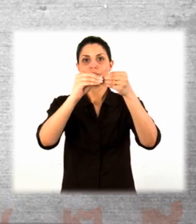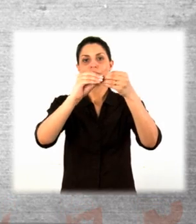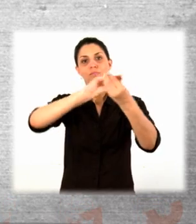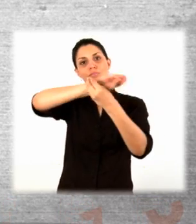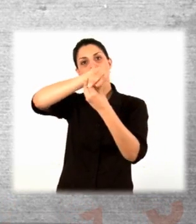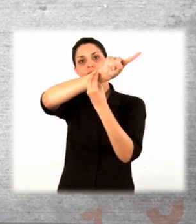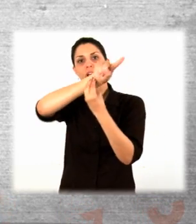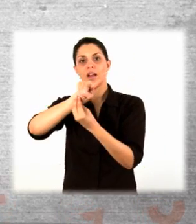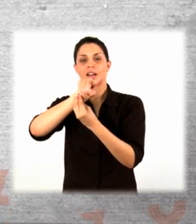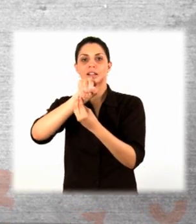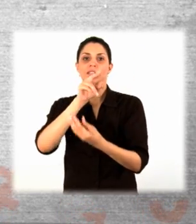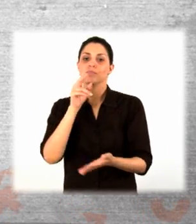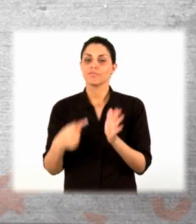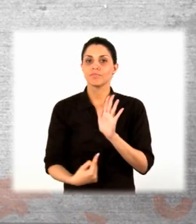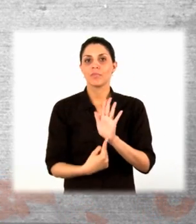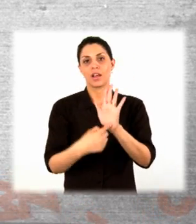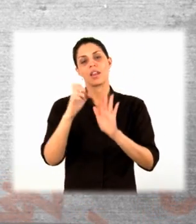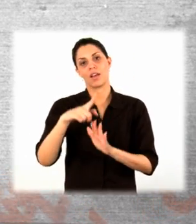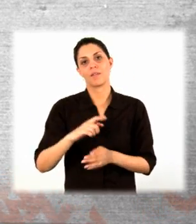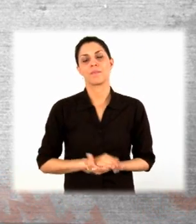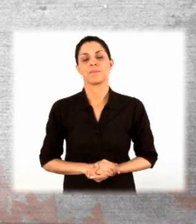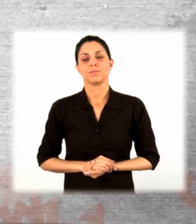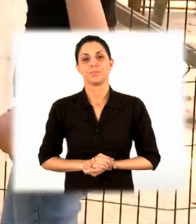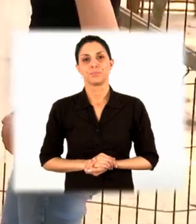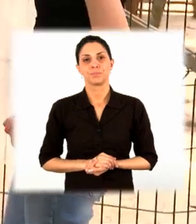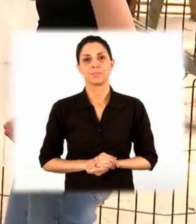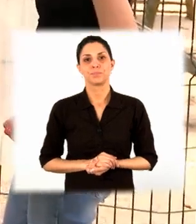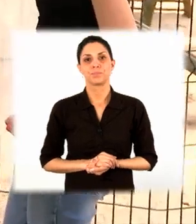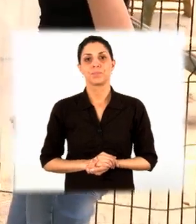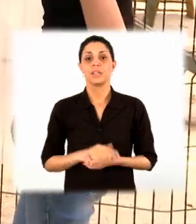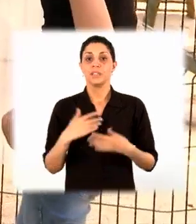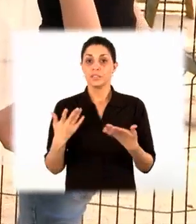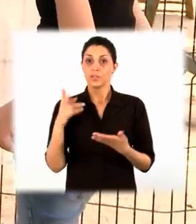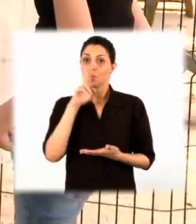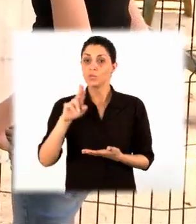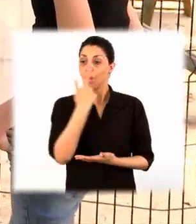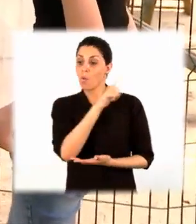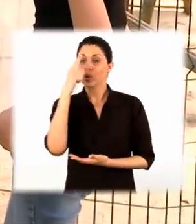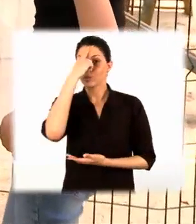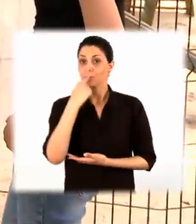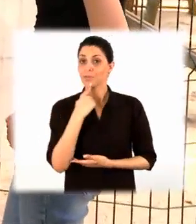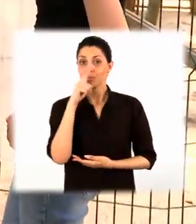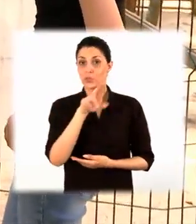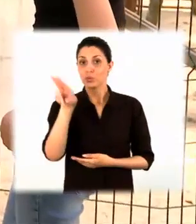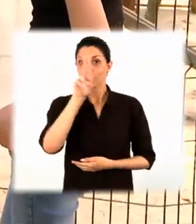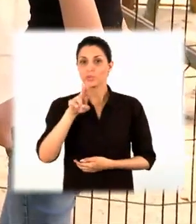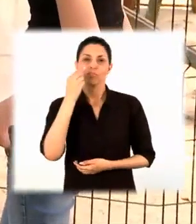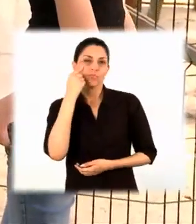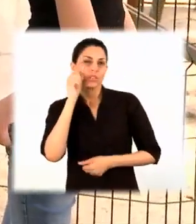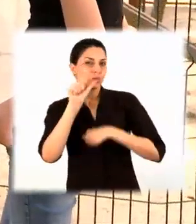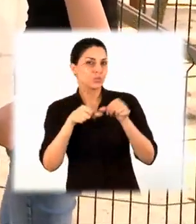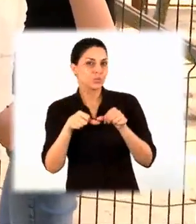Por exemplo, assisto à televisão. Eu vou tentar usar as outras imagens que você não utilizou e ver se muda